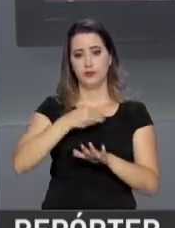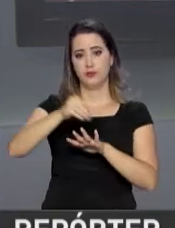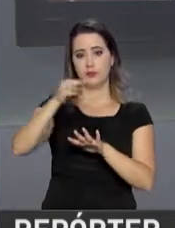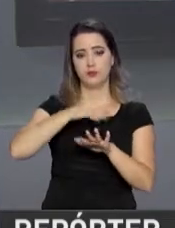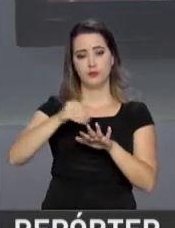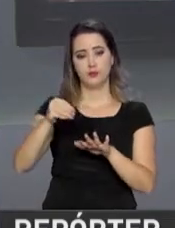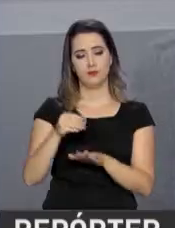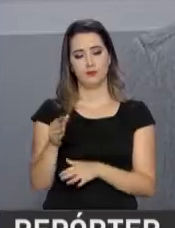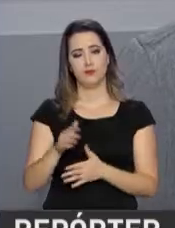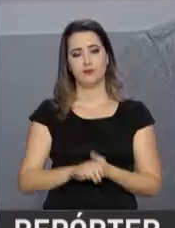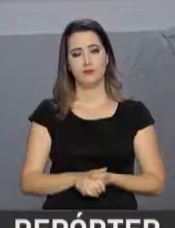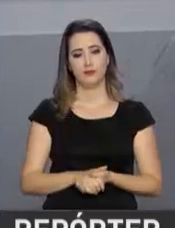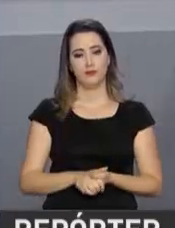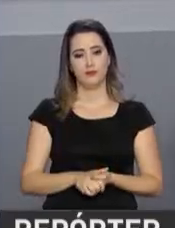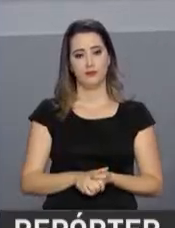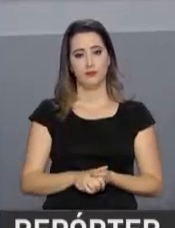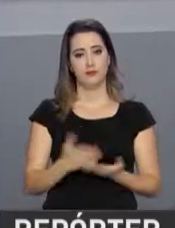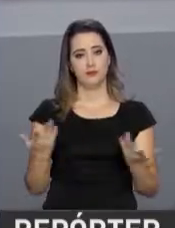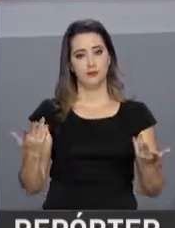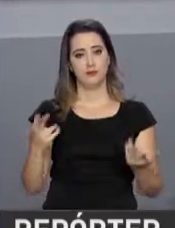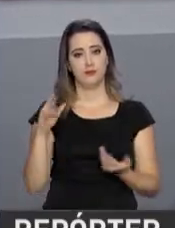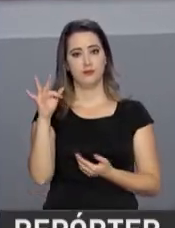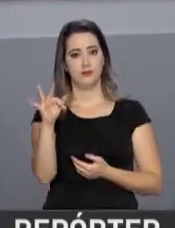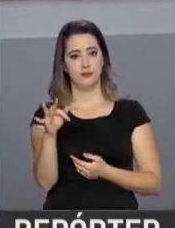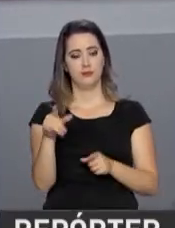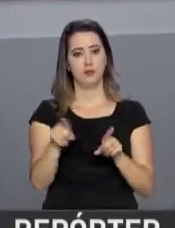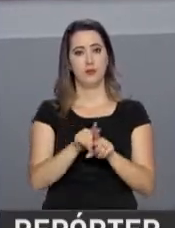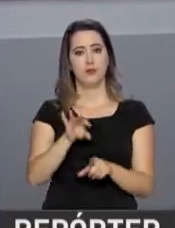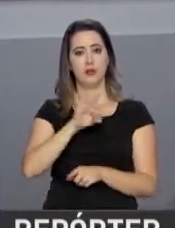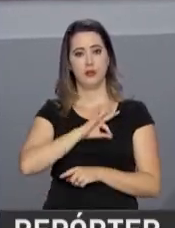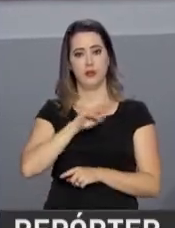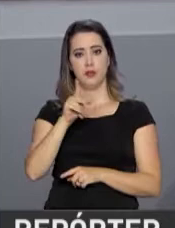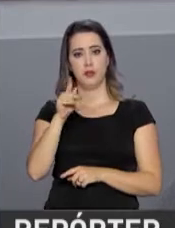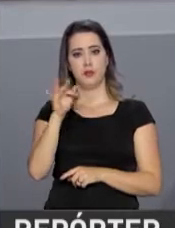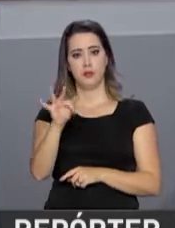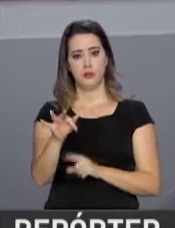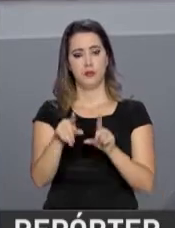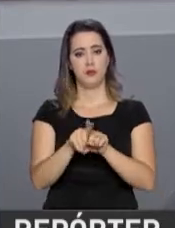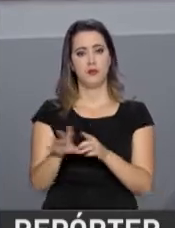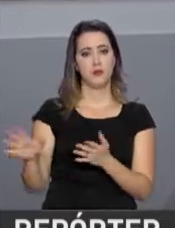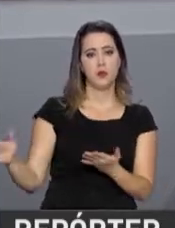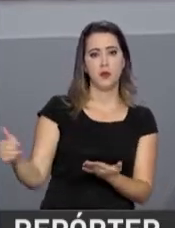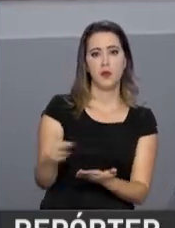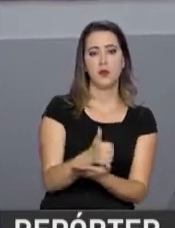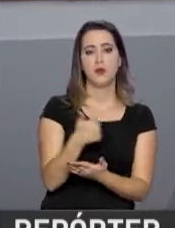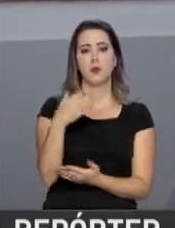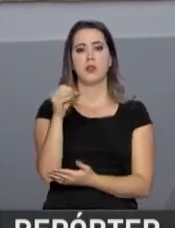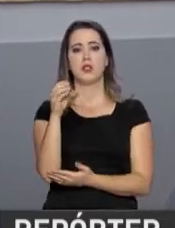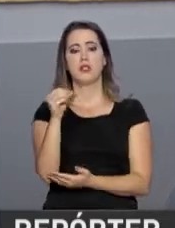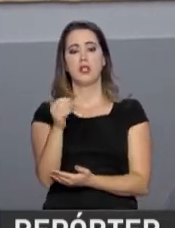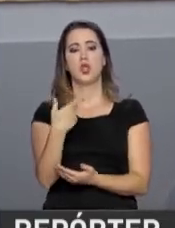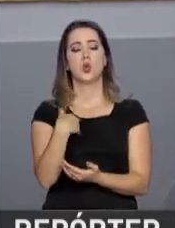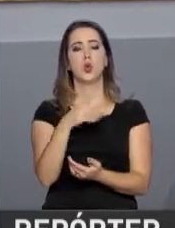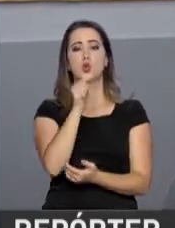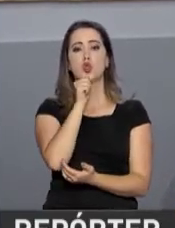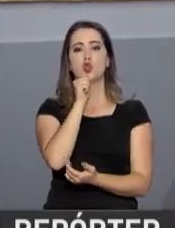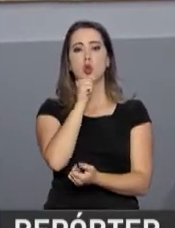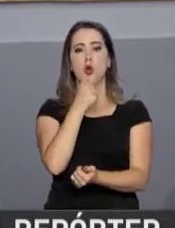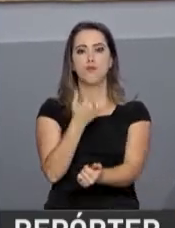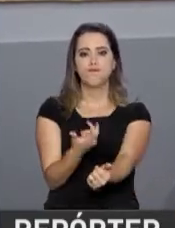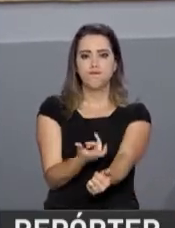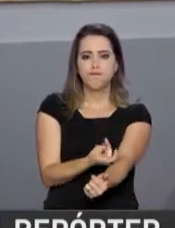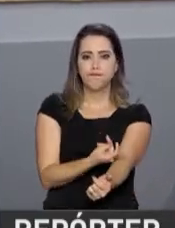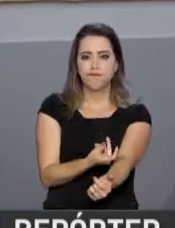a mais ea receita federal ea polícia federal apreenderam 100 quilos de heroína e 50 quilos de ácido